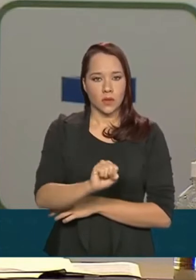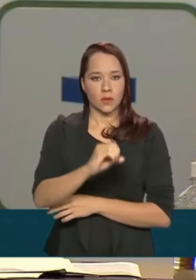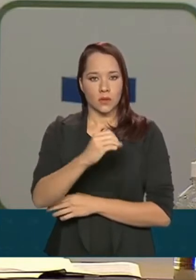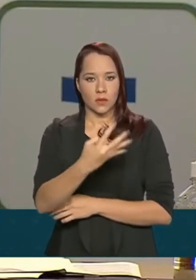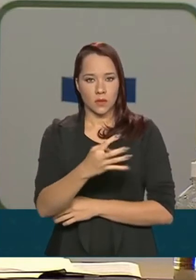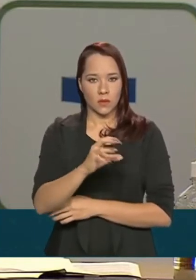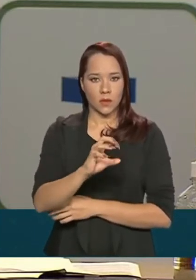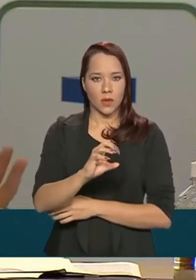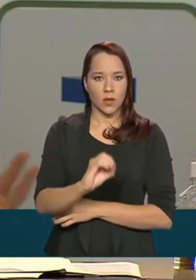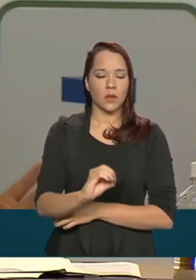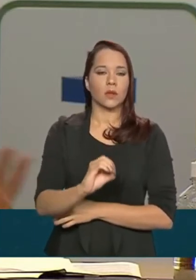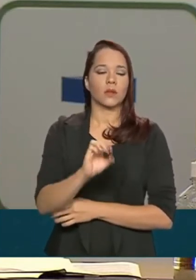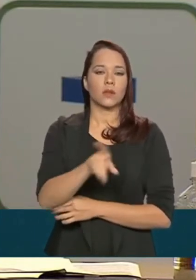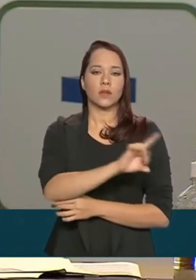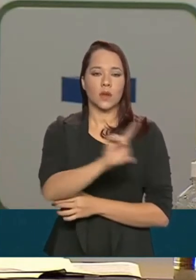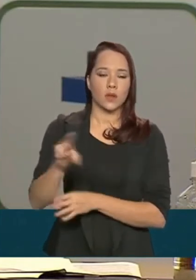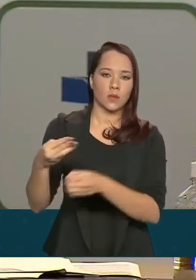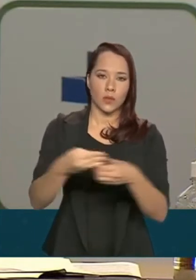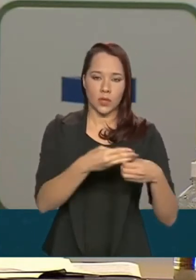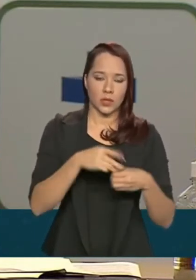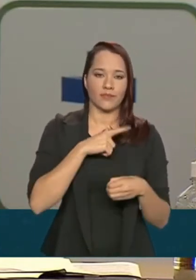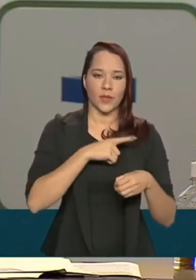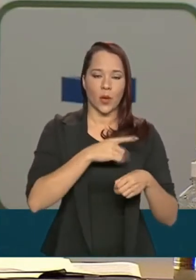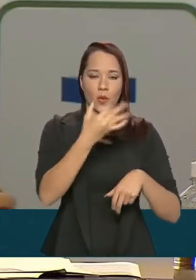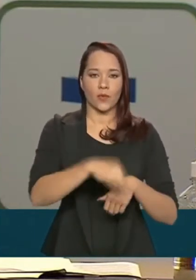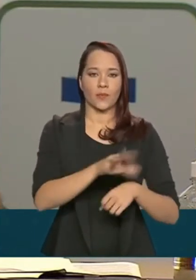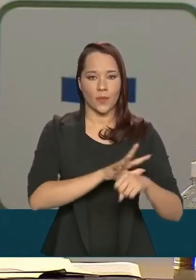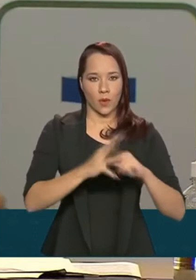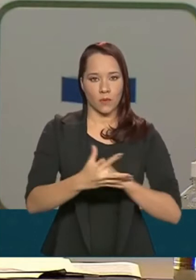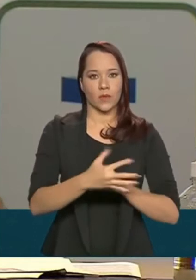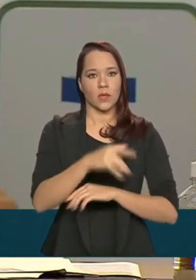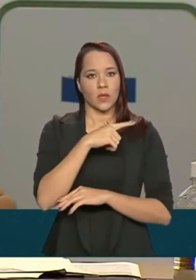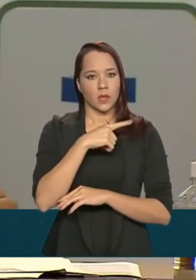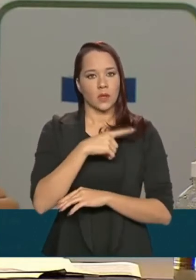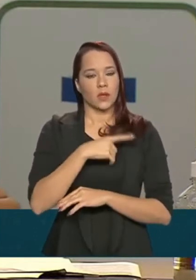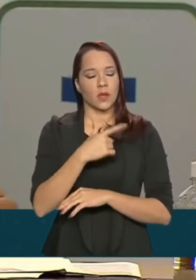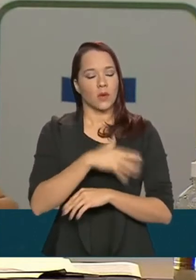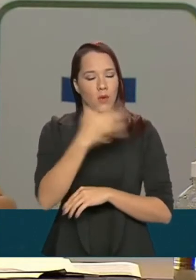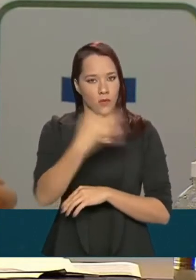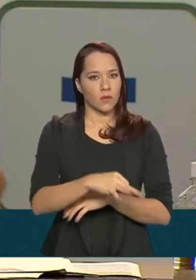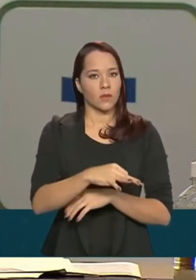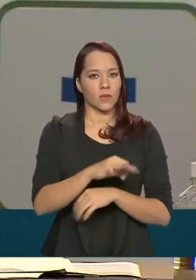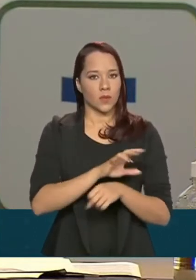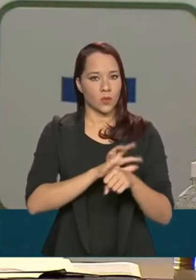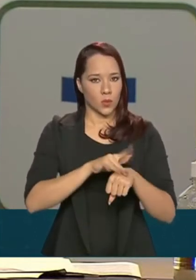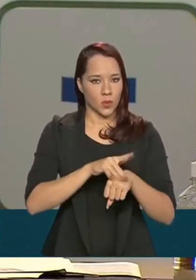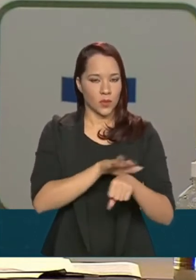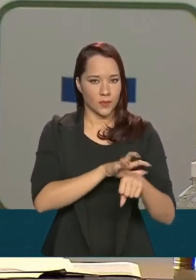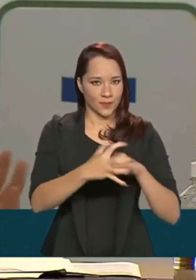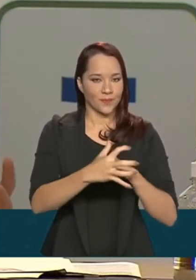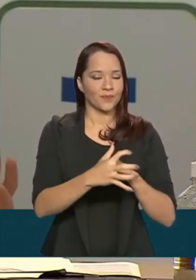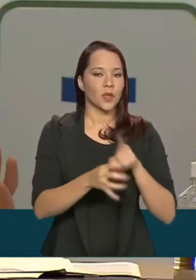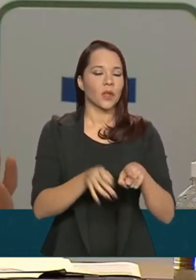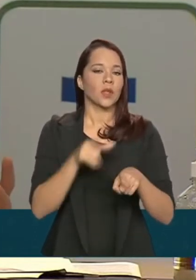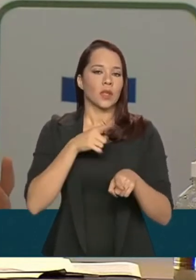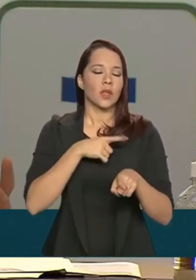2.840 dos municípios que possuem Covid, né, que possuem casos confirmados da doença,